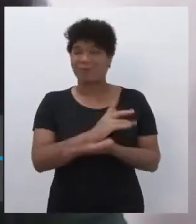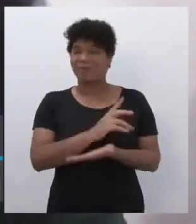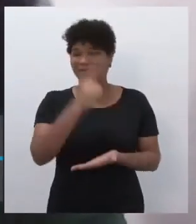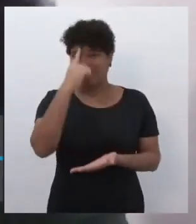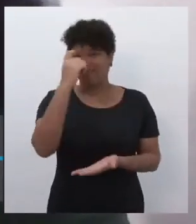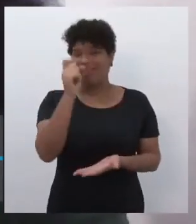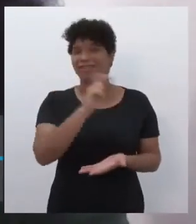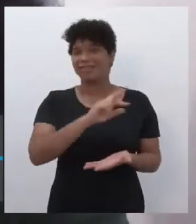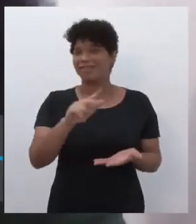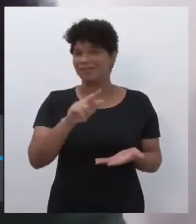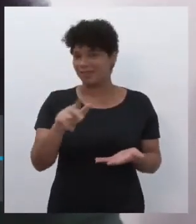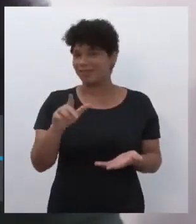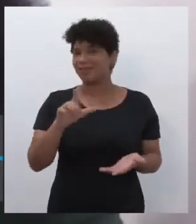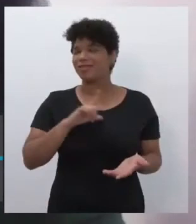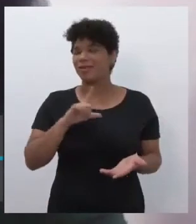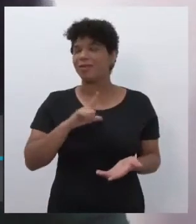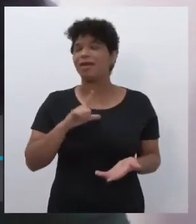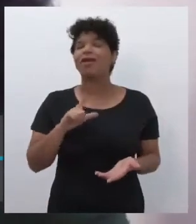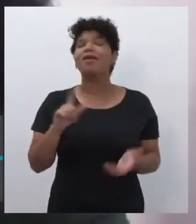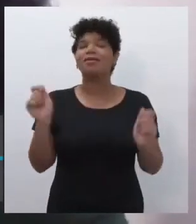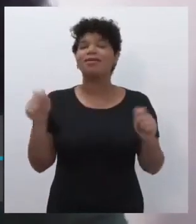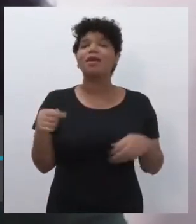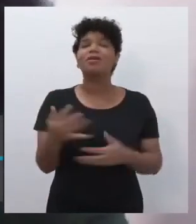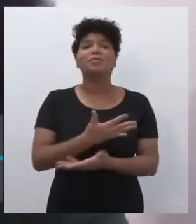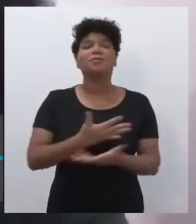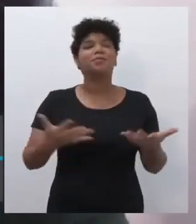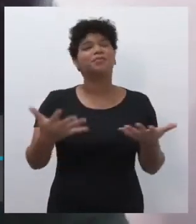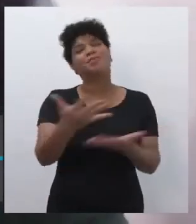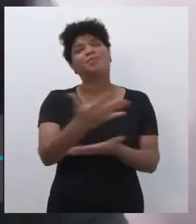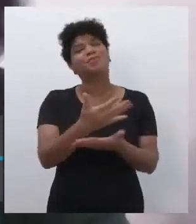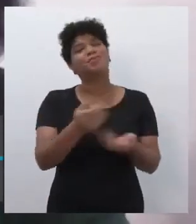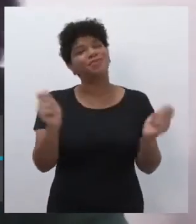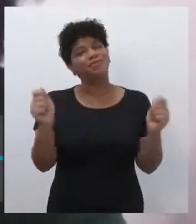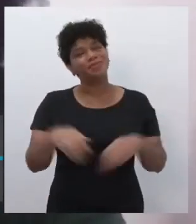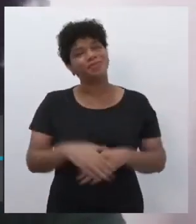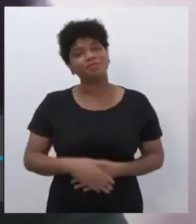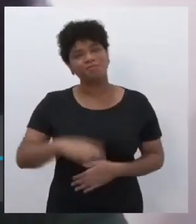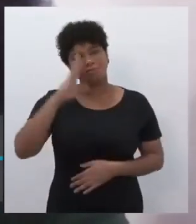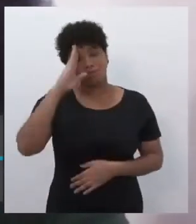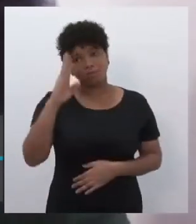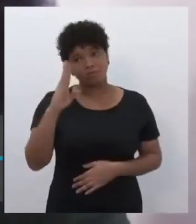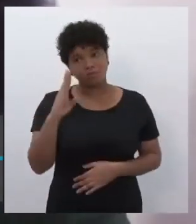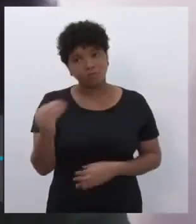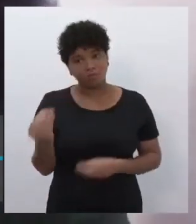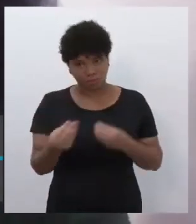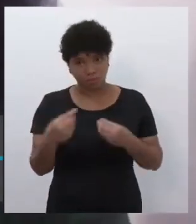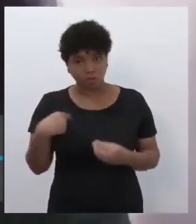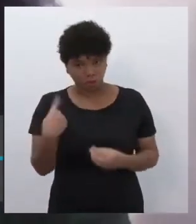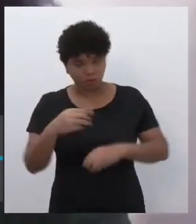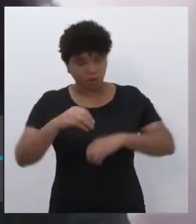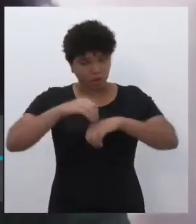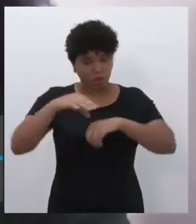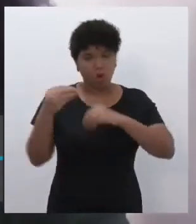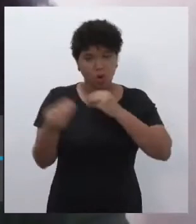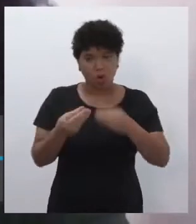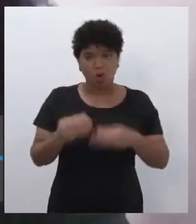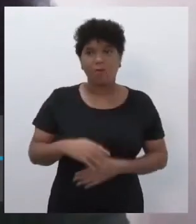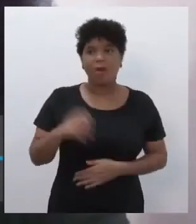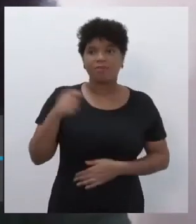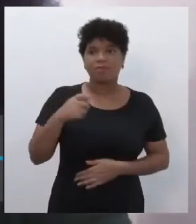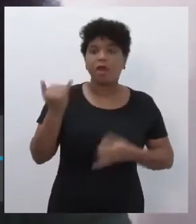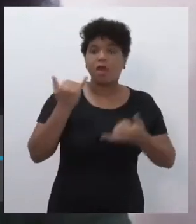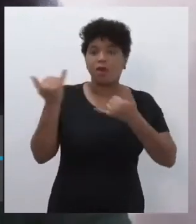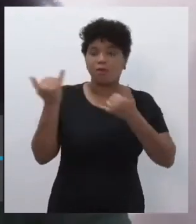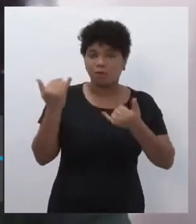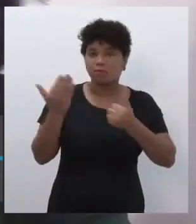estratégia, nesse caso, seria trabalhar a elaboração de problemas com as crianças, né? Iniciando com algumas